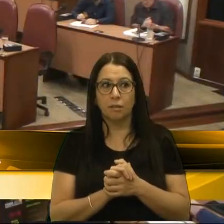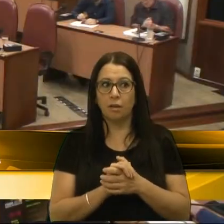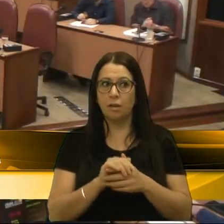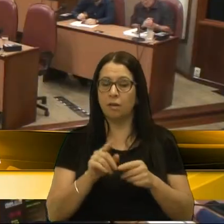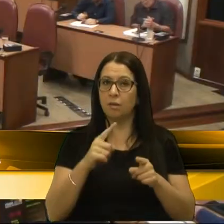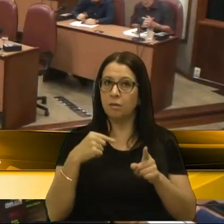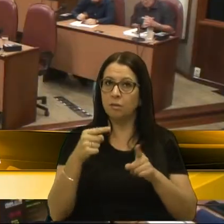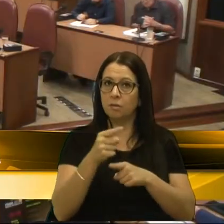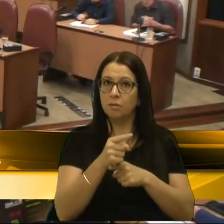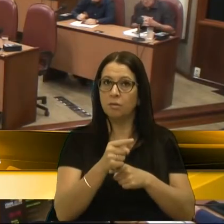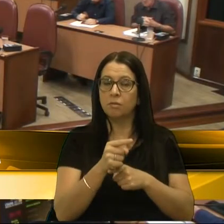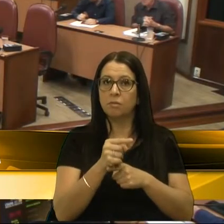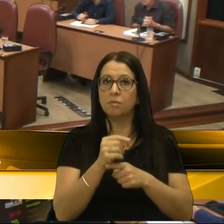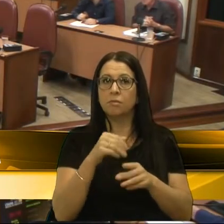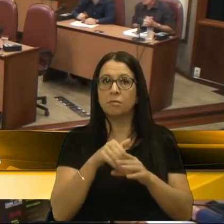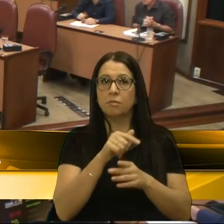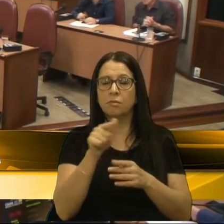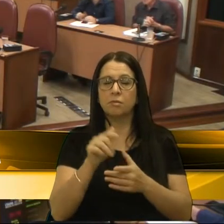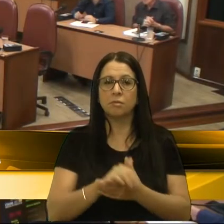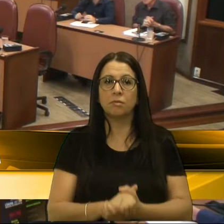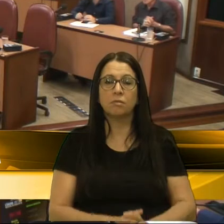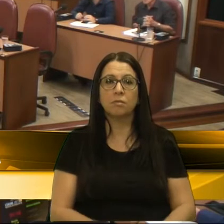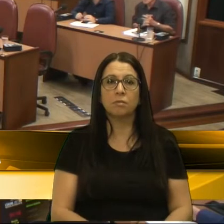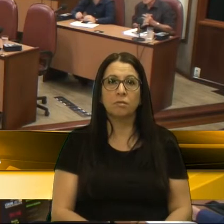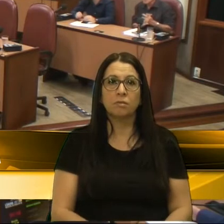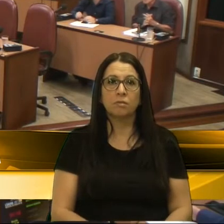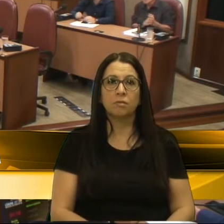quero somar a Vossa Excelência nesse voto.